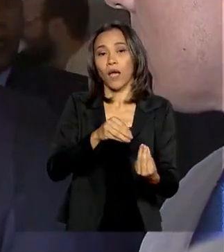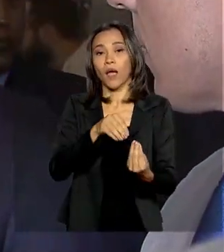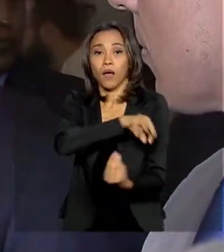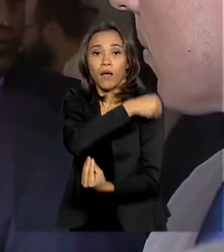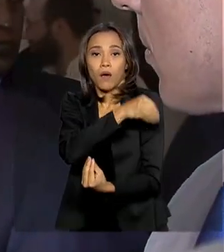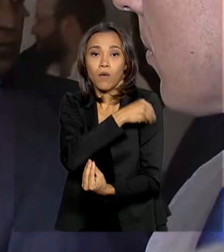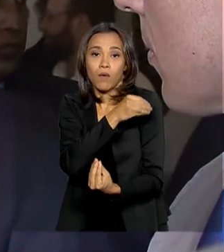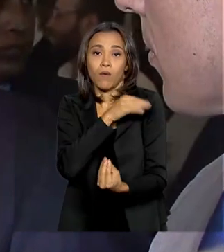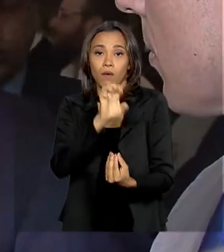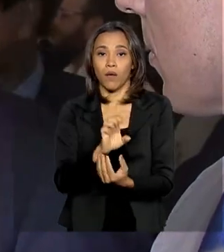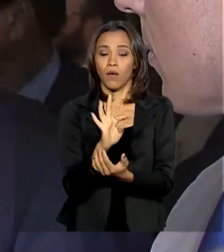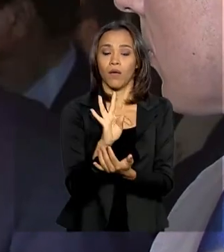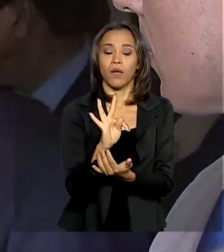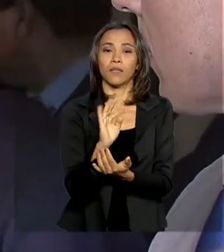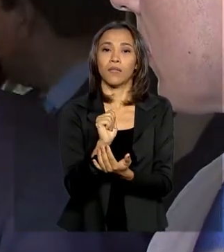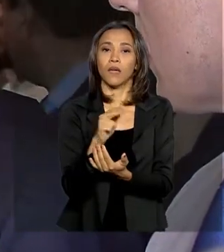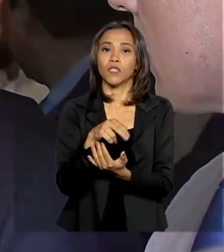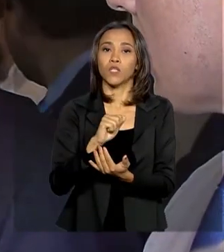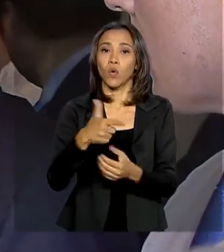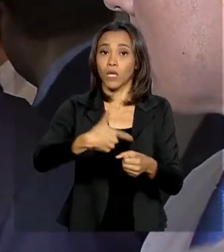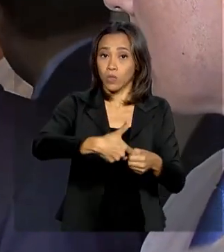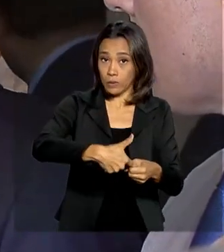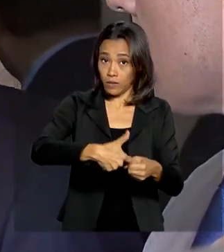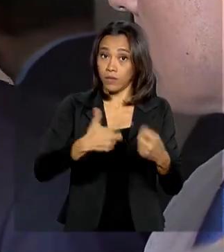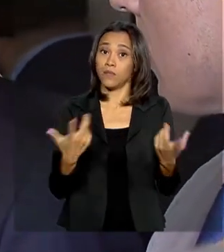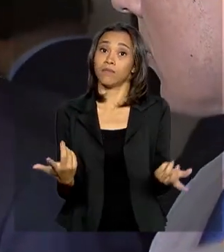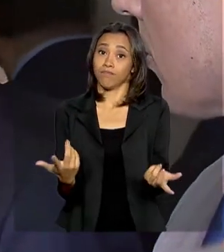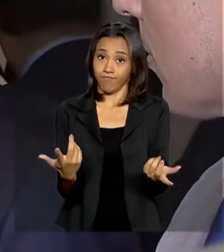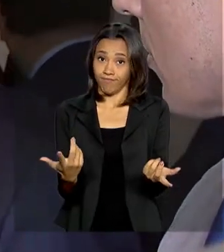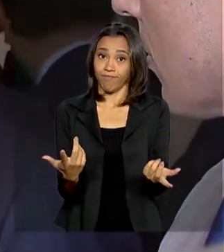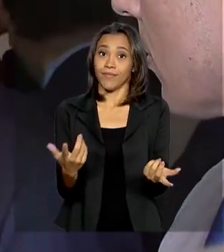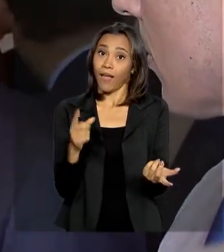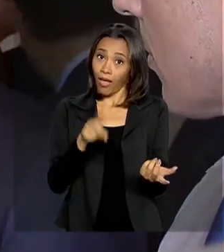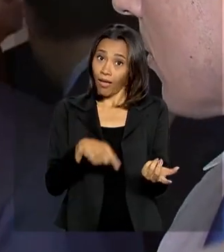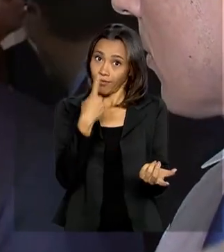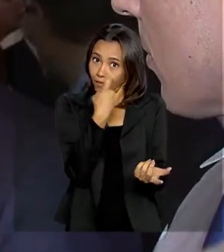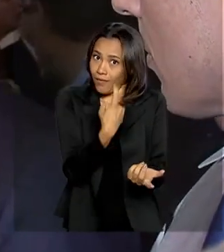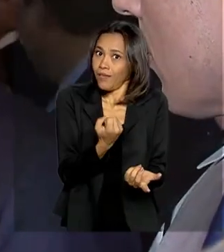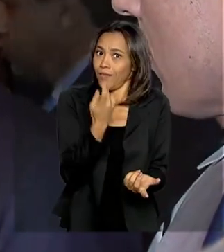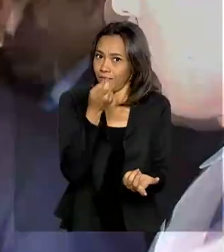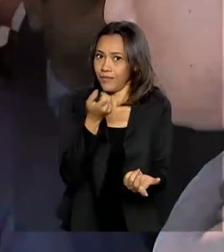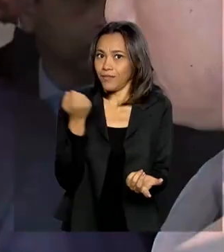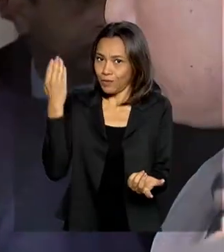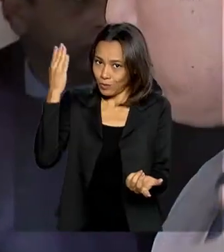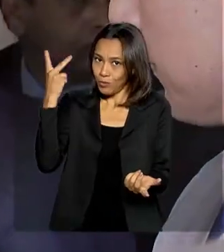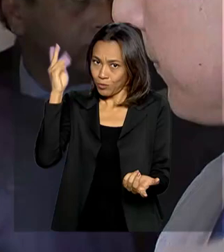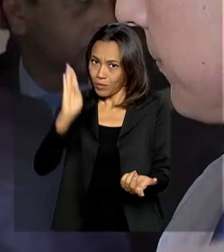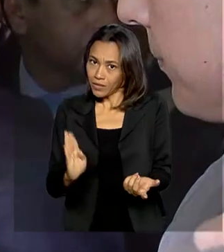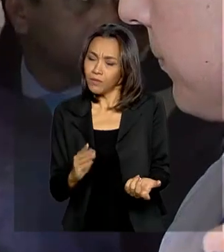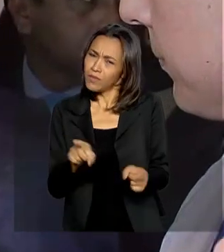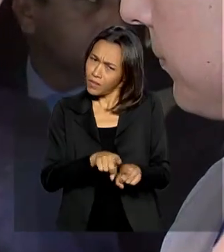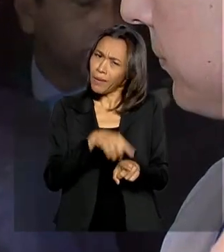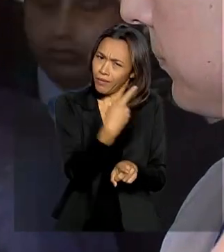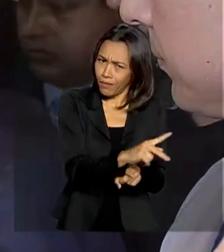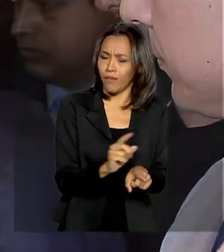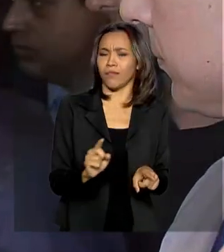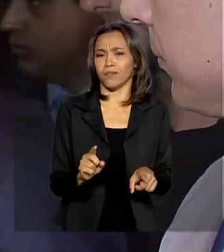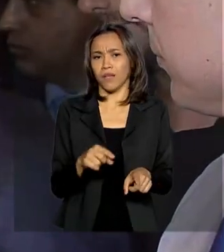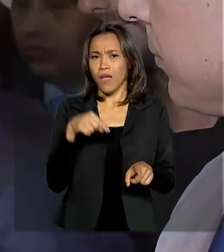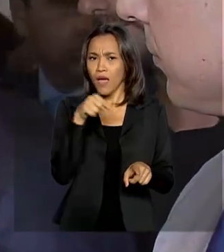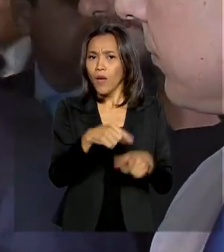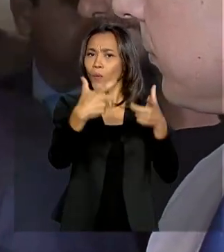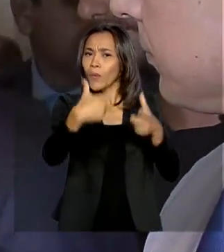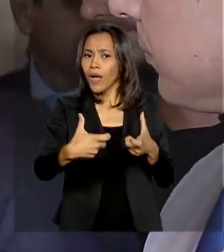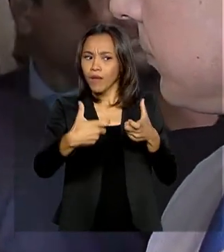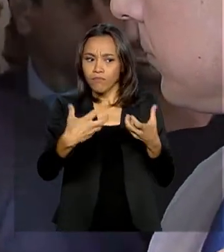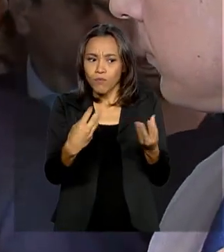o açúcar se equilibra no mundo. Aí isso é interesse nosso. Isso aí é deles também. Está um campo muito largo